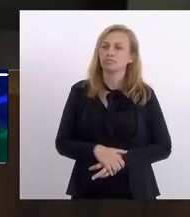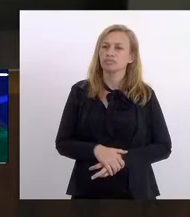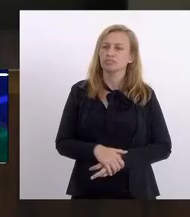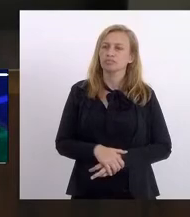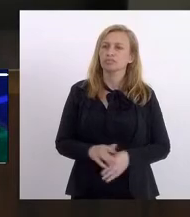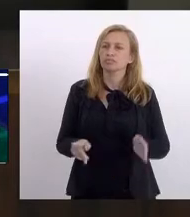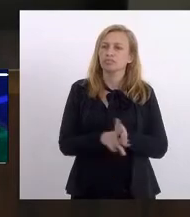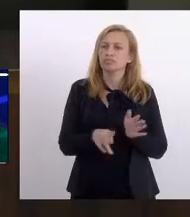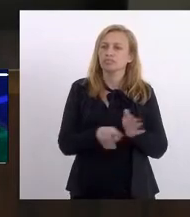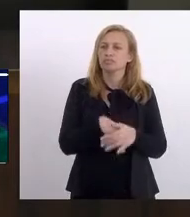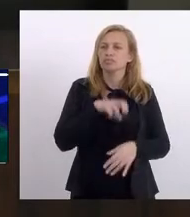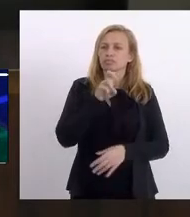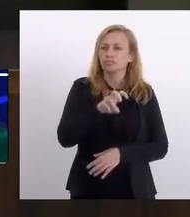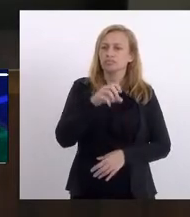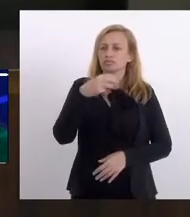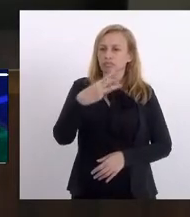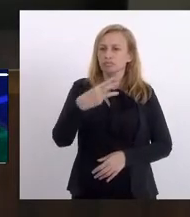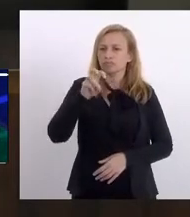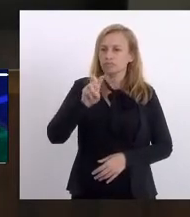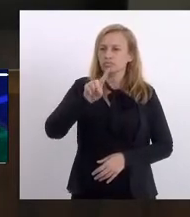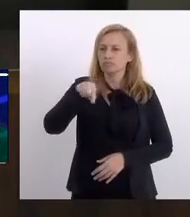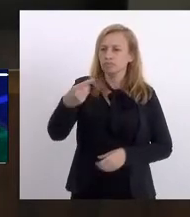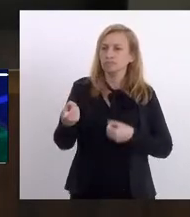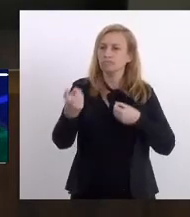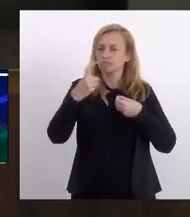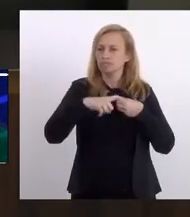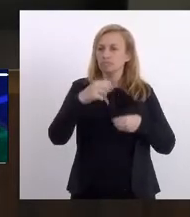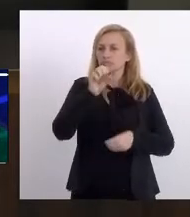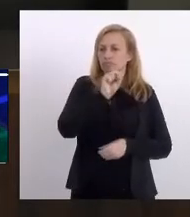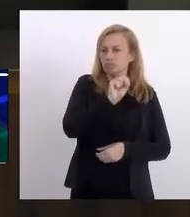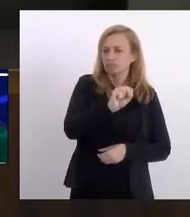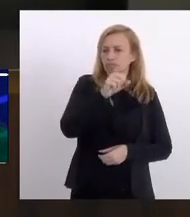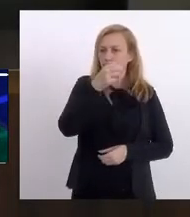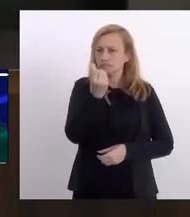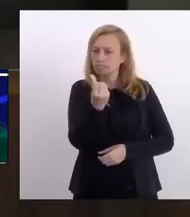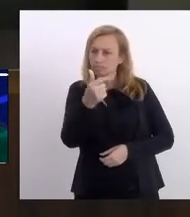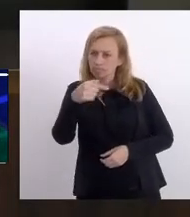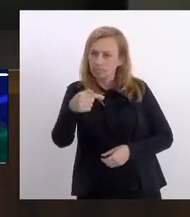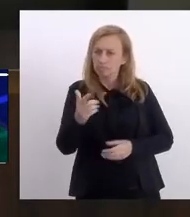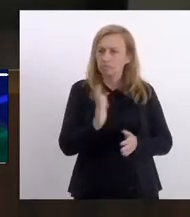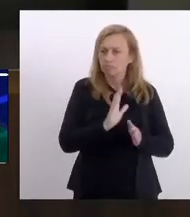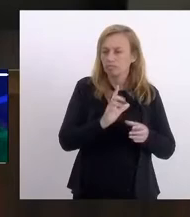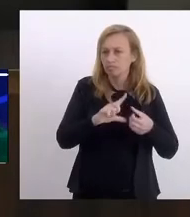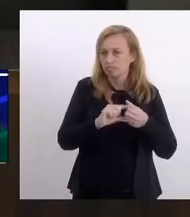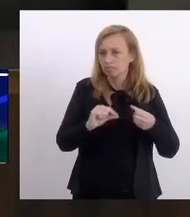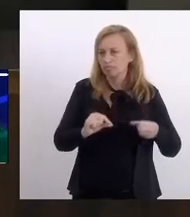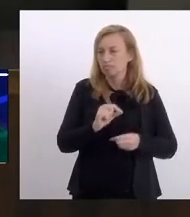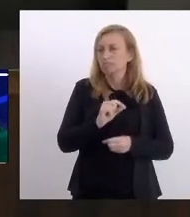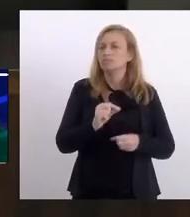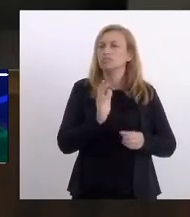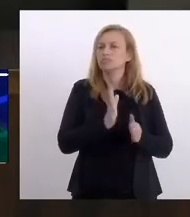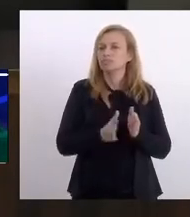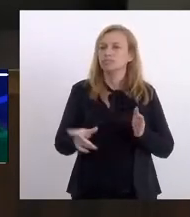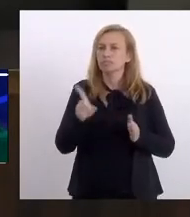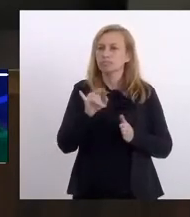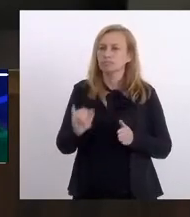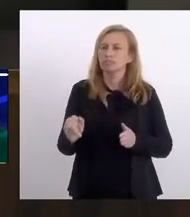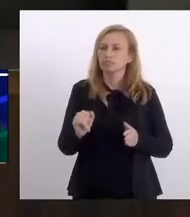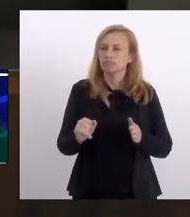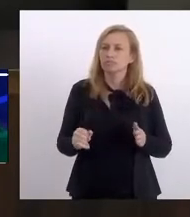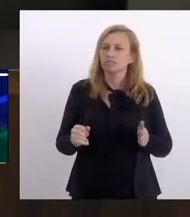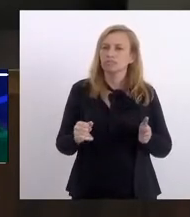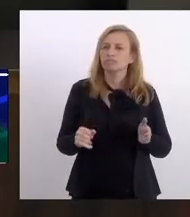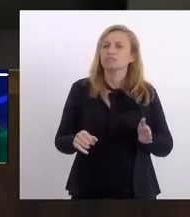o projeto de resolução 535, em seguida voltaremos no 867, incluído no artigo do, incluído na ordem do dia, de acordo